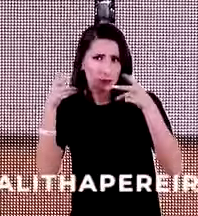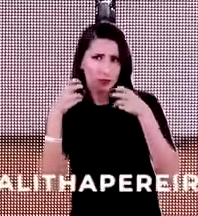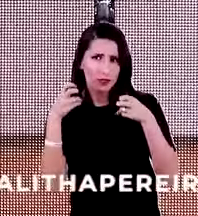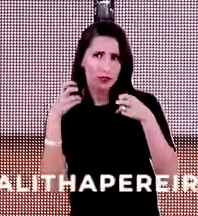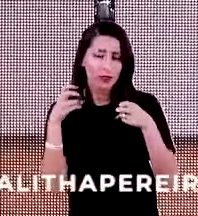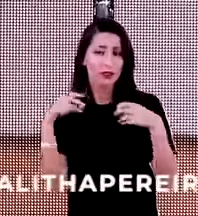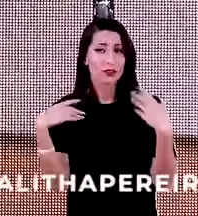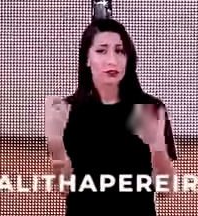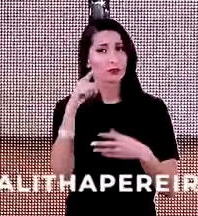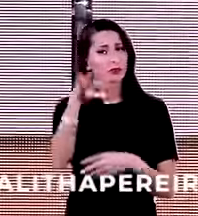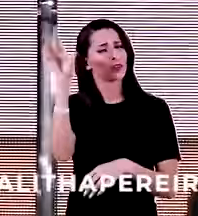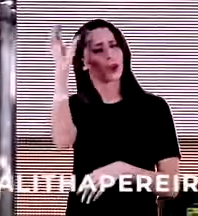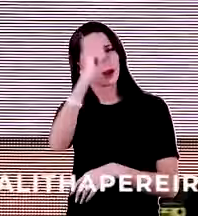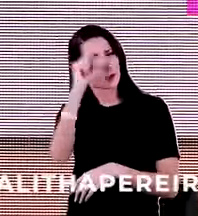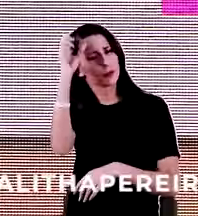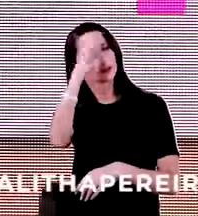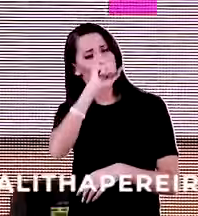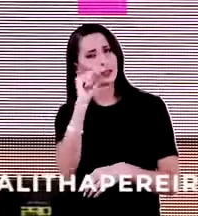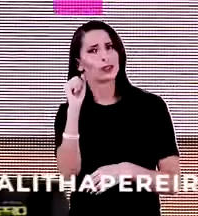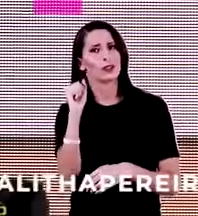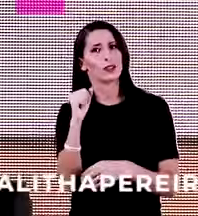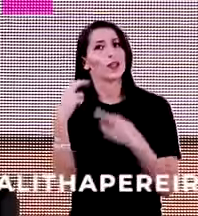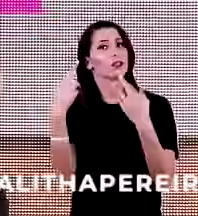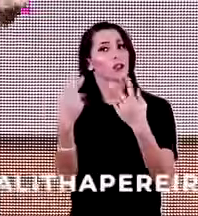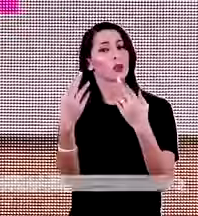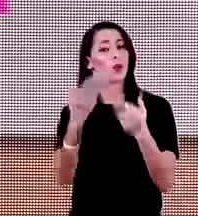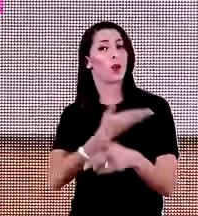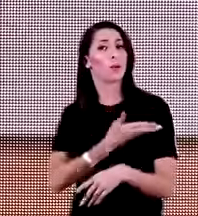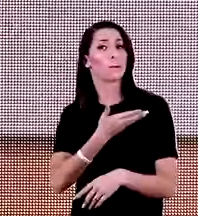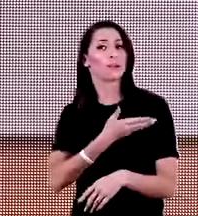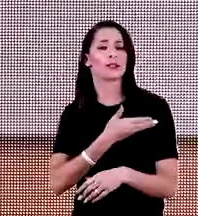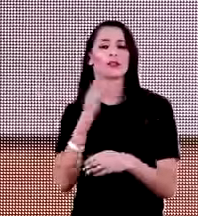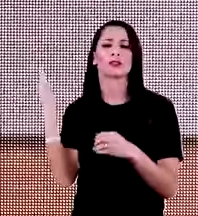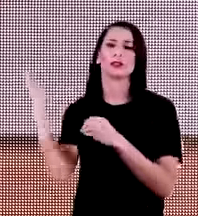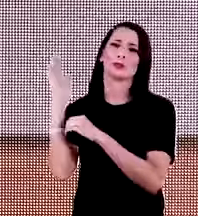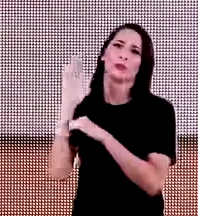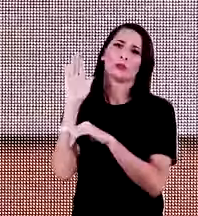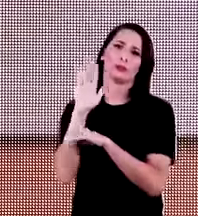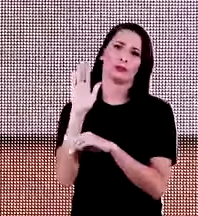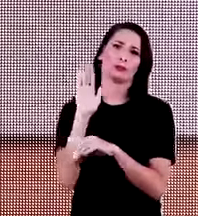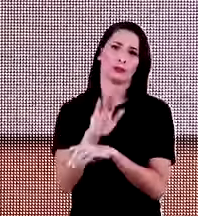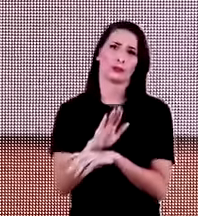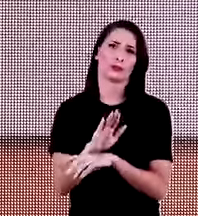aprender a ser uma amiga de trincheira. Quantas amigas de trincheira nós temos aqui?